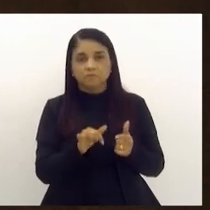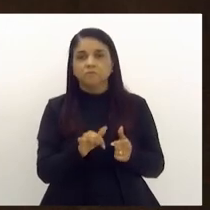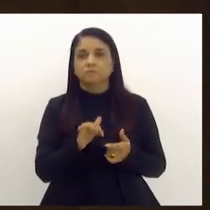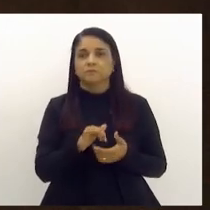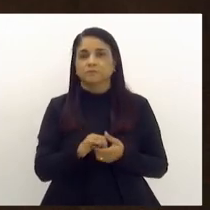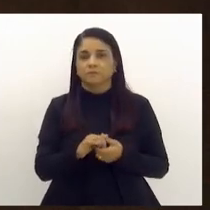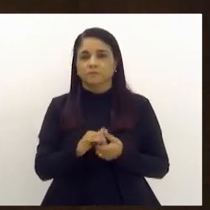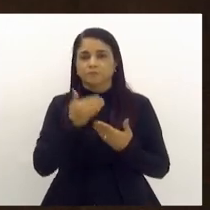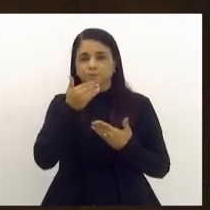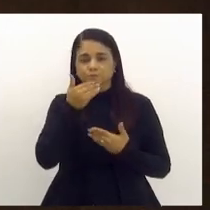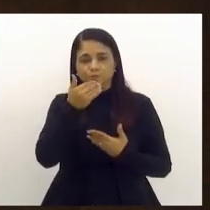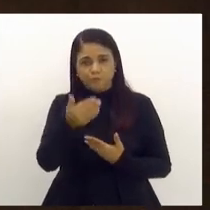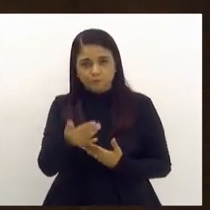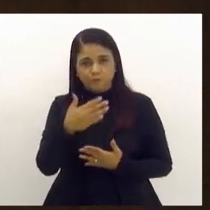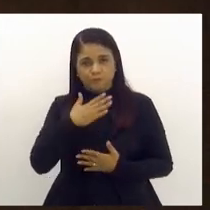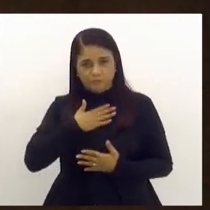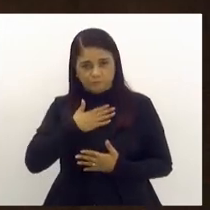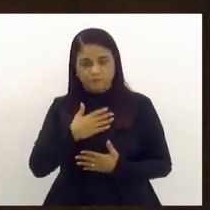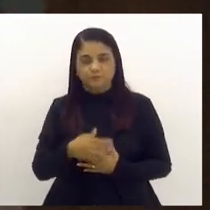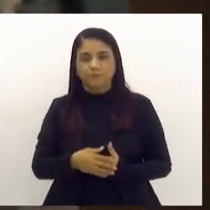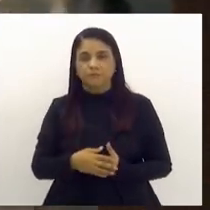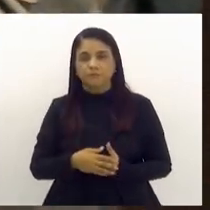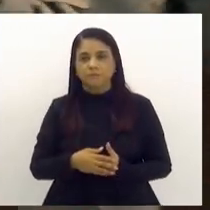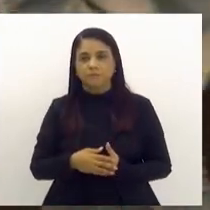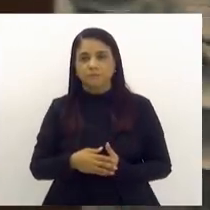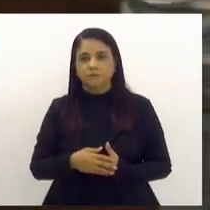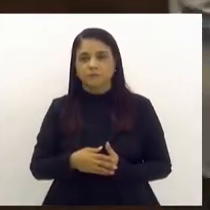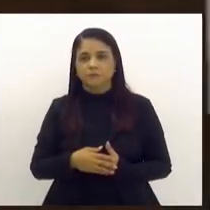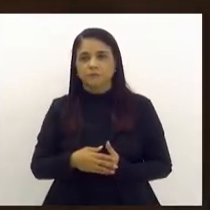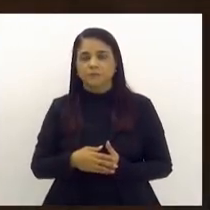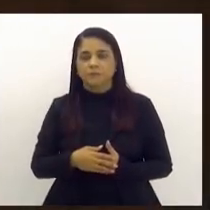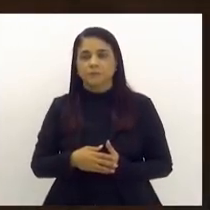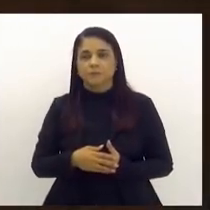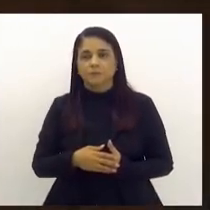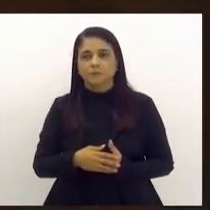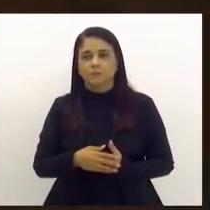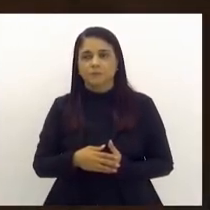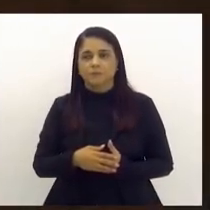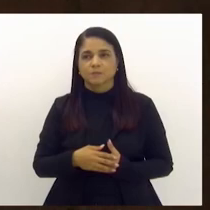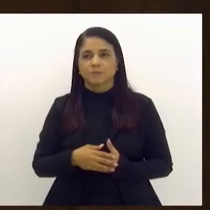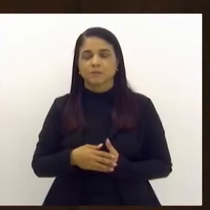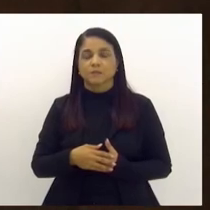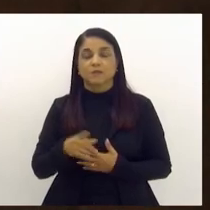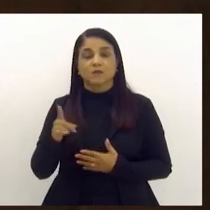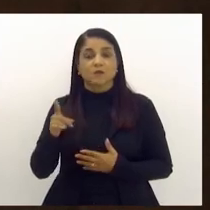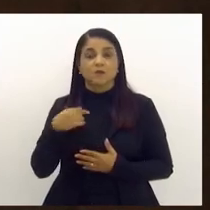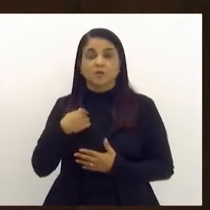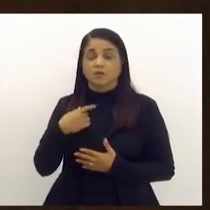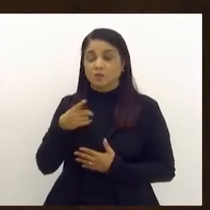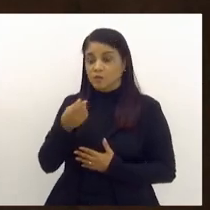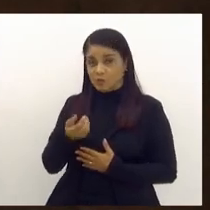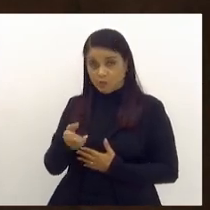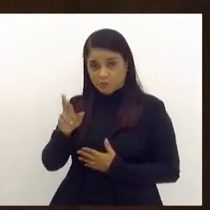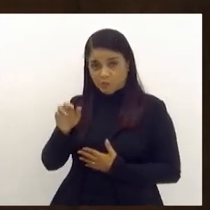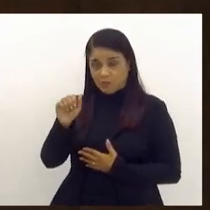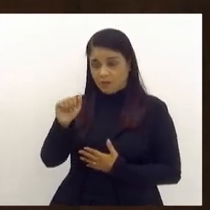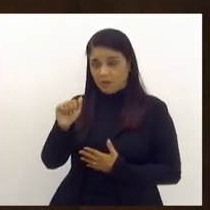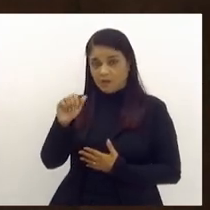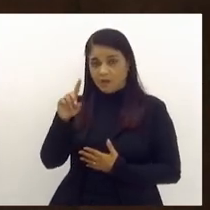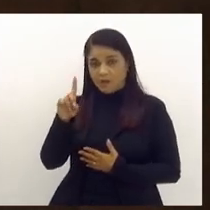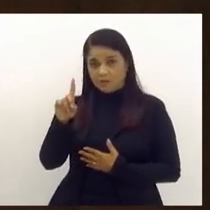eu solicitei que, além de ter introduzido o doutor Adilson no Fundo